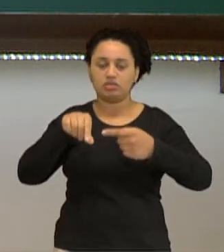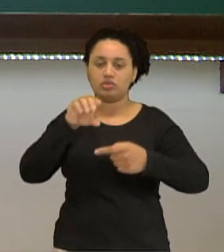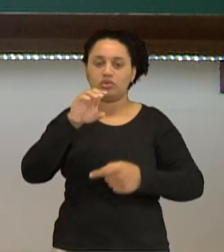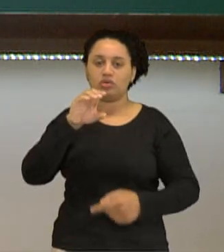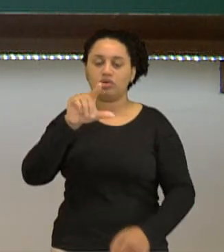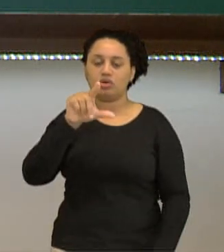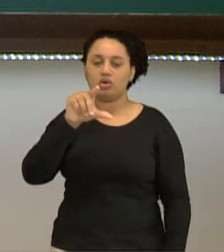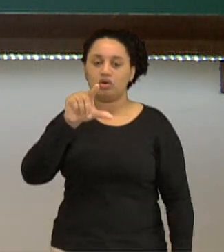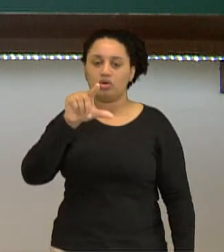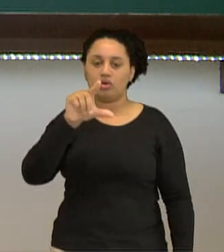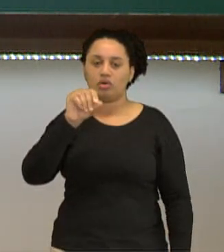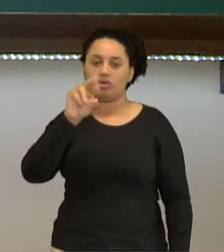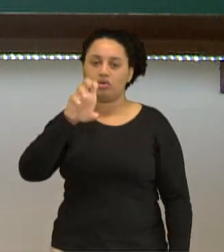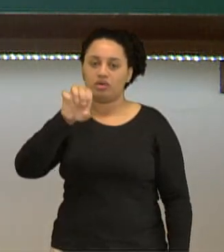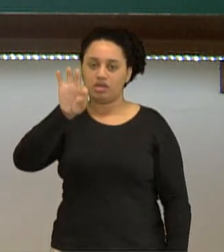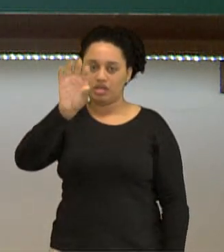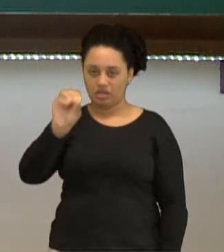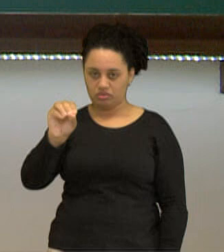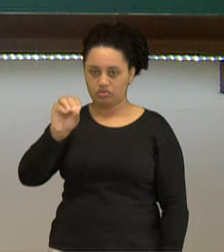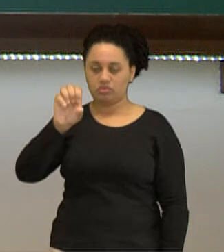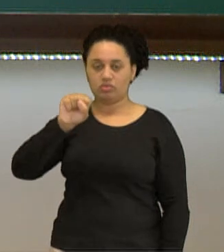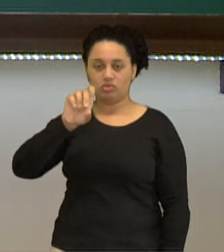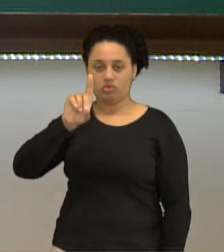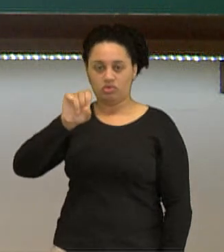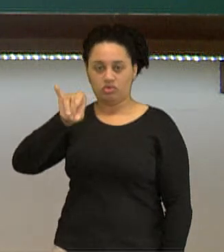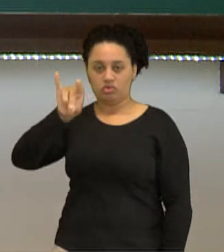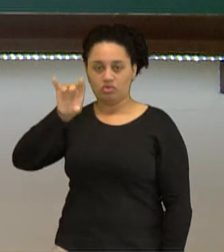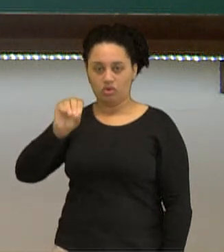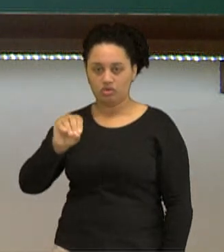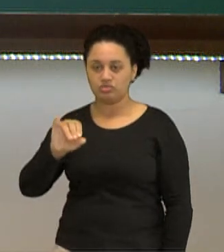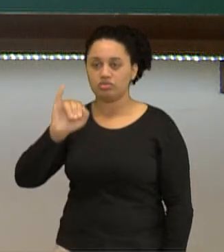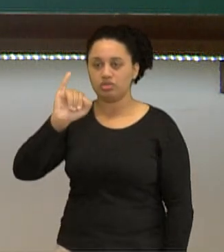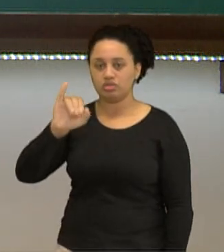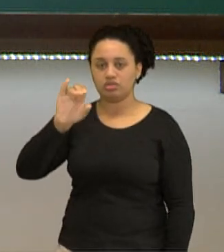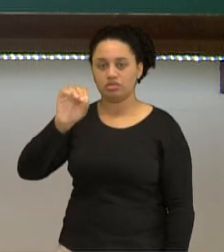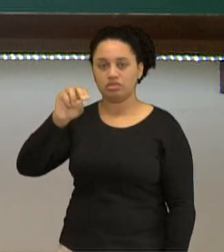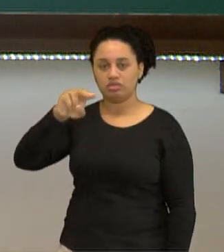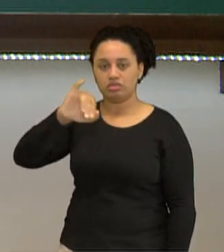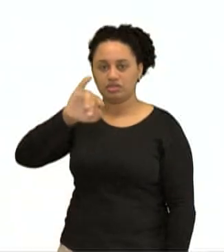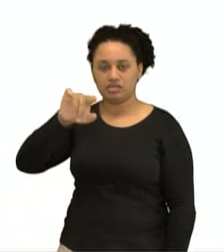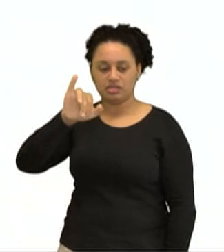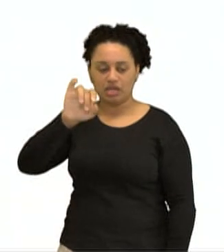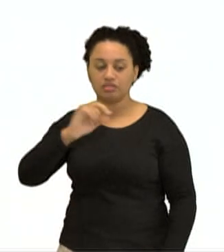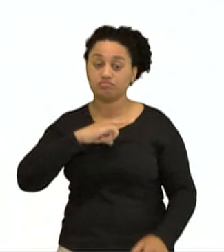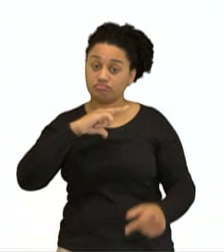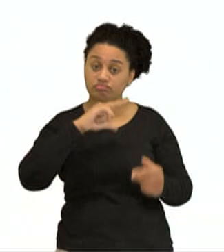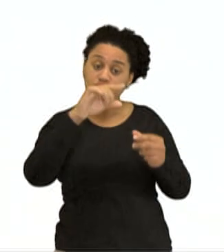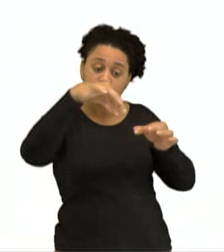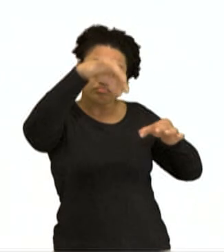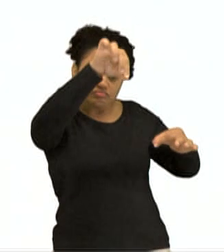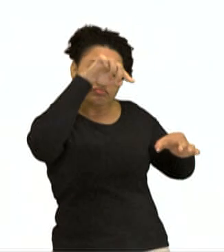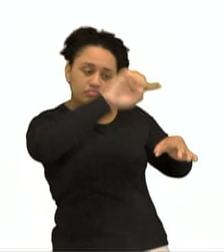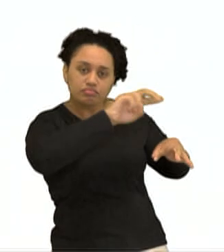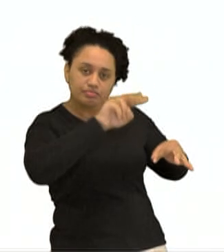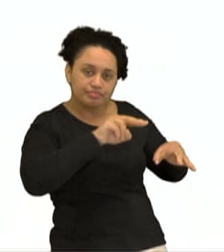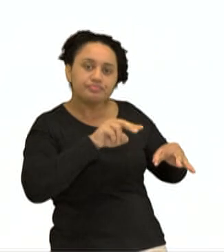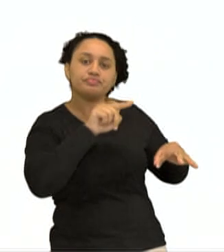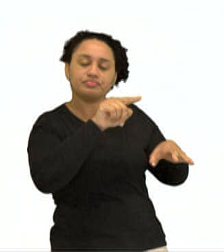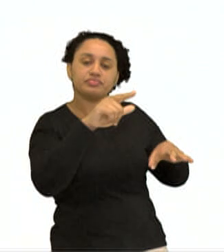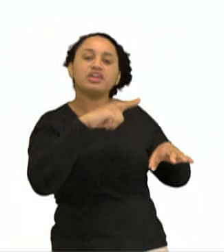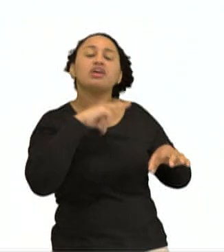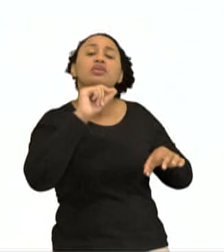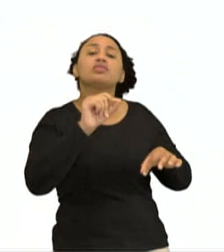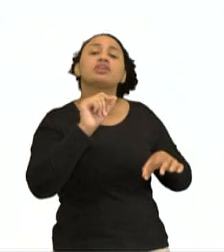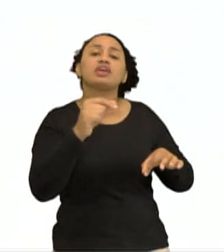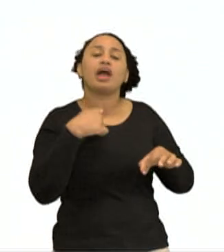sódio ionizado? Bom, então eu quero explicar para vocês. O sal é uma substância, um composto. Esse